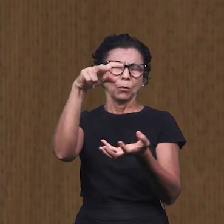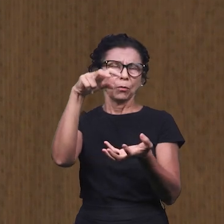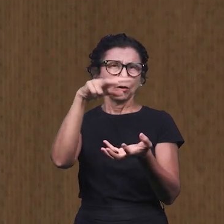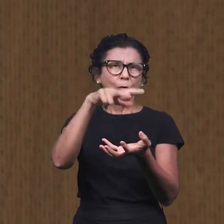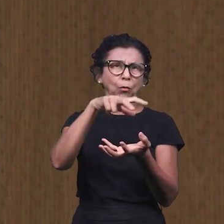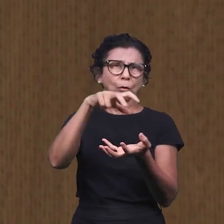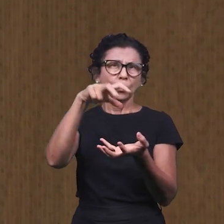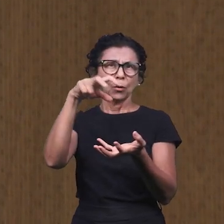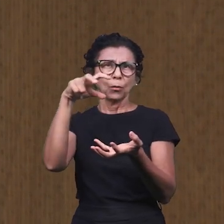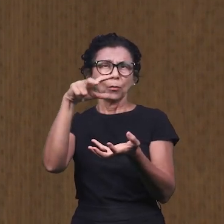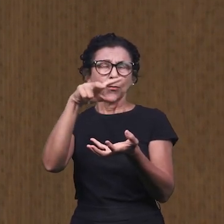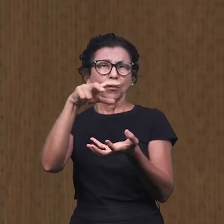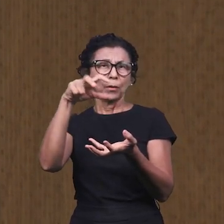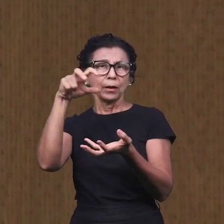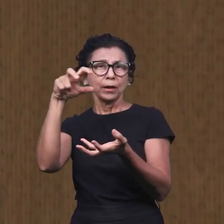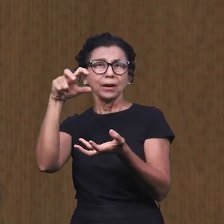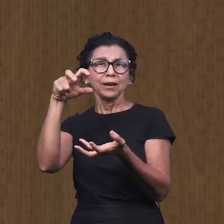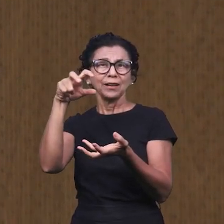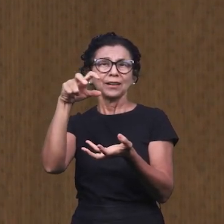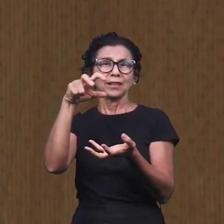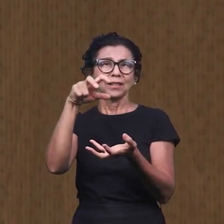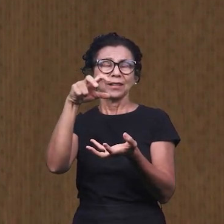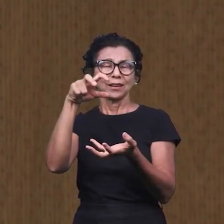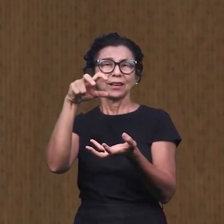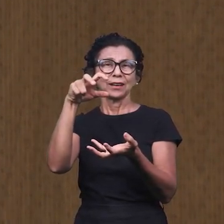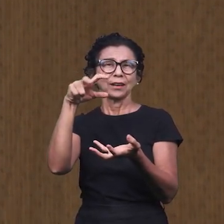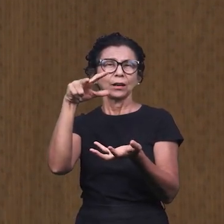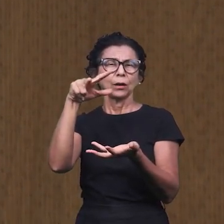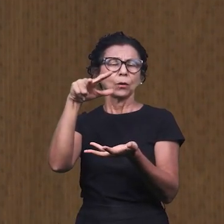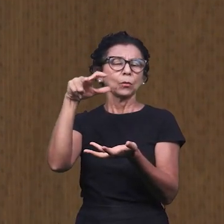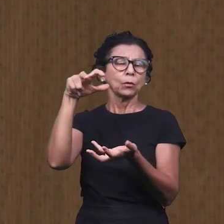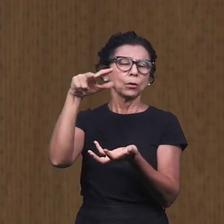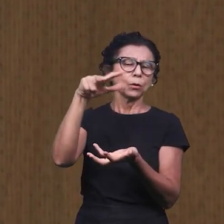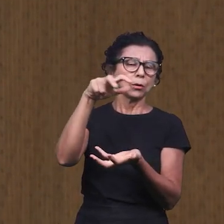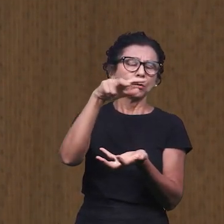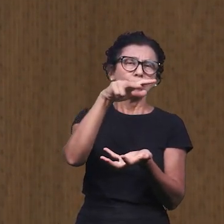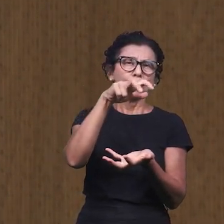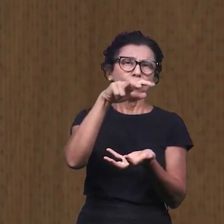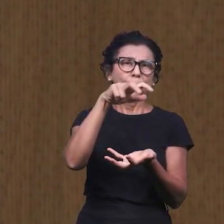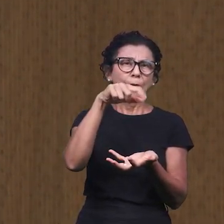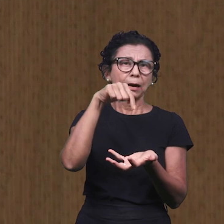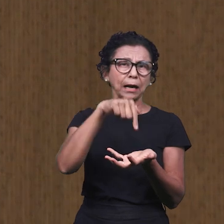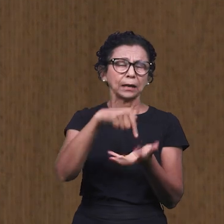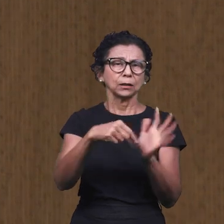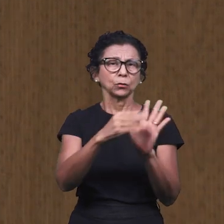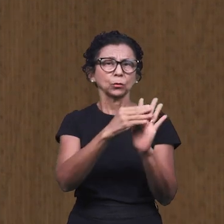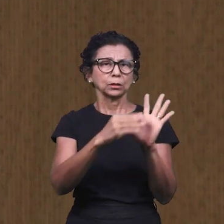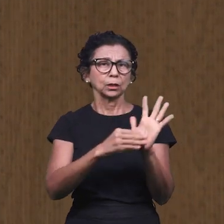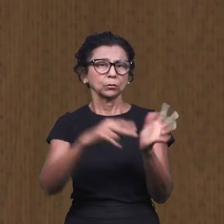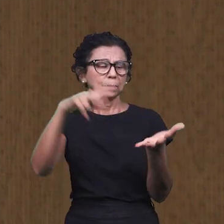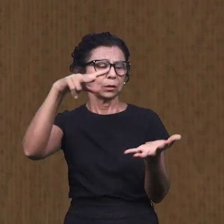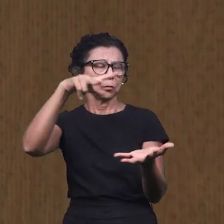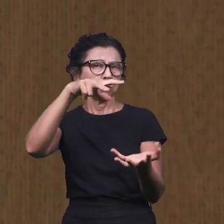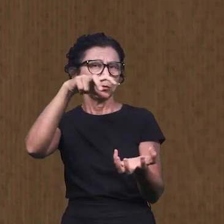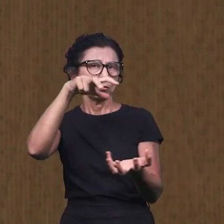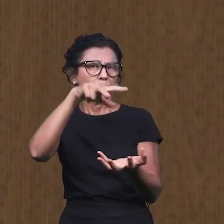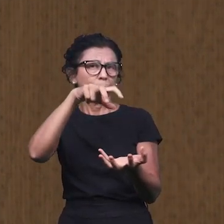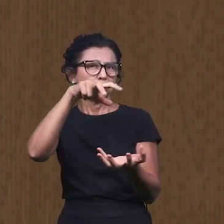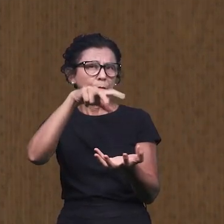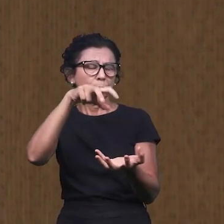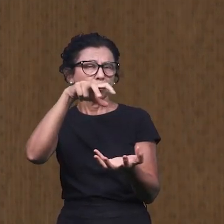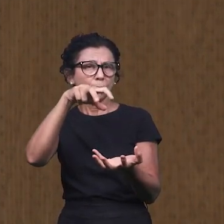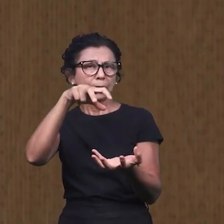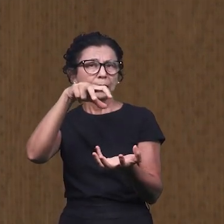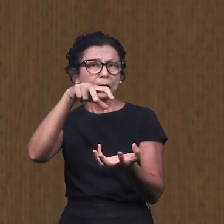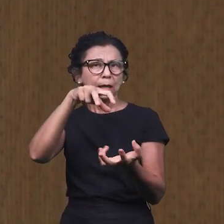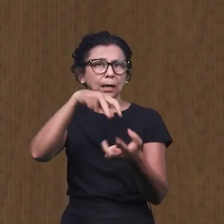reflete aquele sinal, aquele parâmetro, né? A pessoa vai lá, configura os parâmetros e recebe na sua casa e ela não